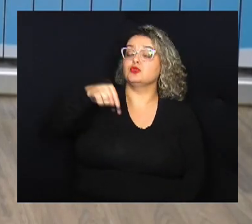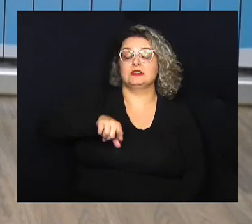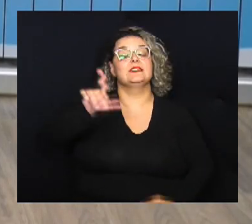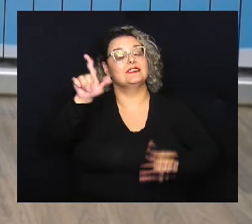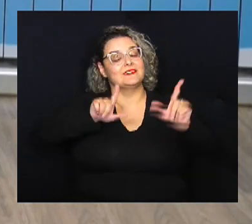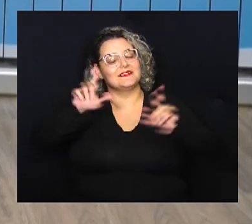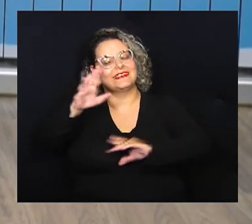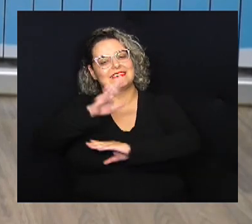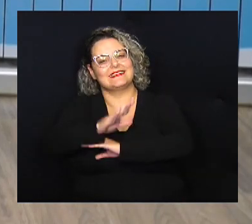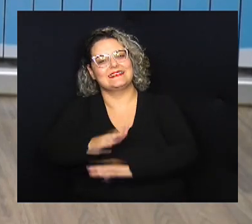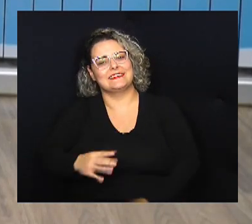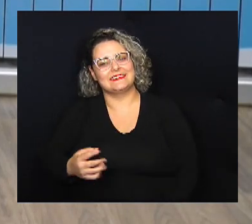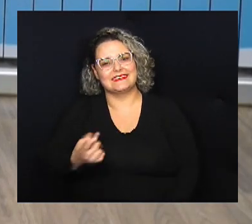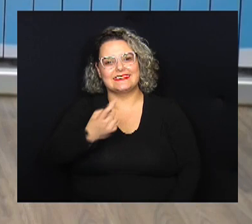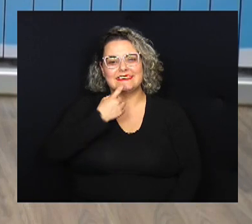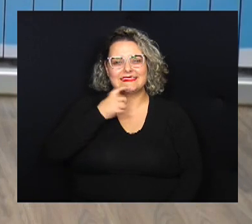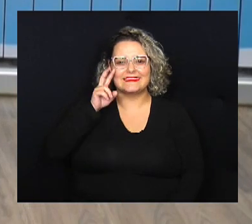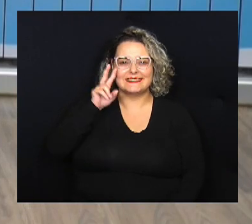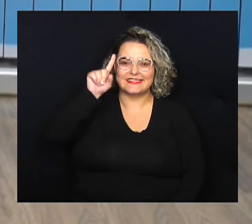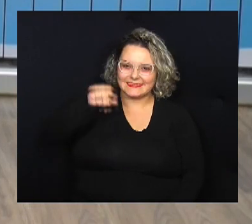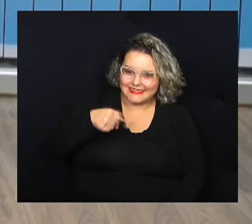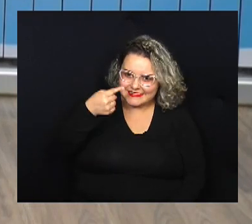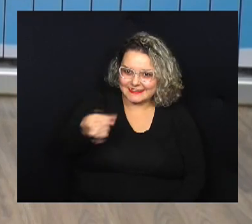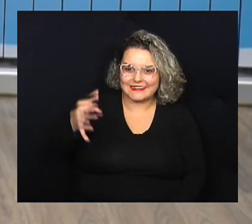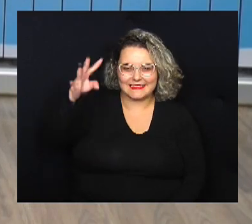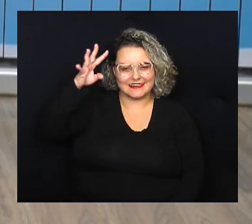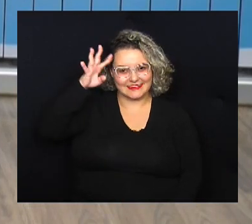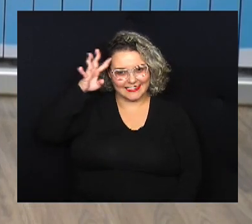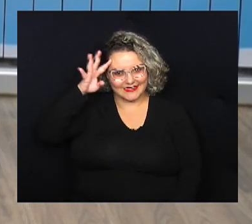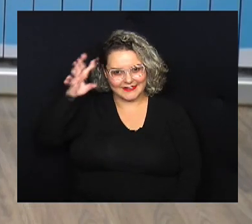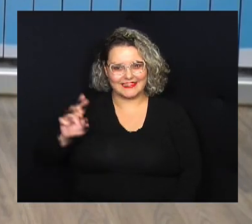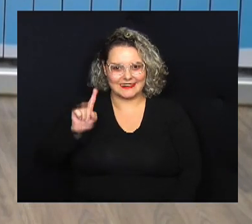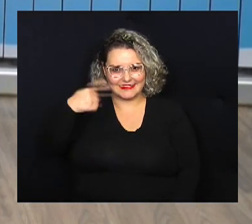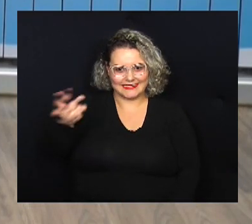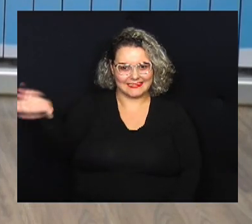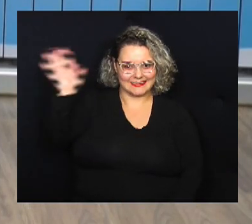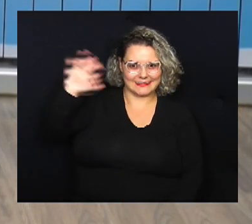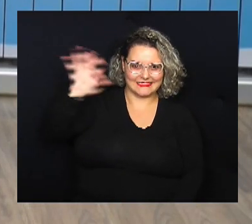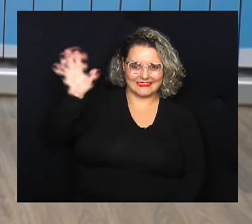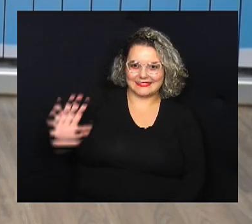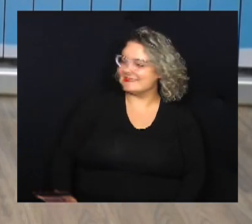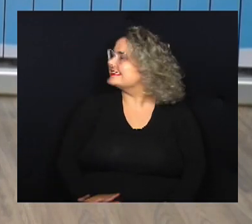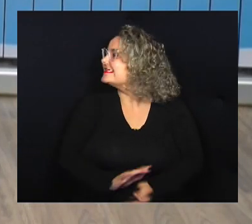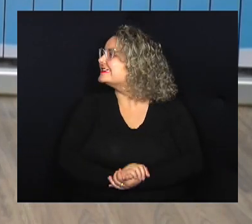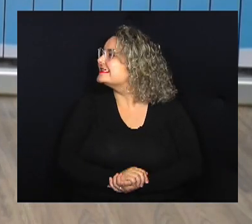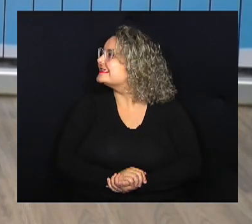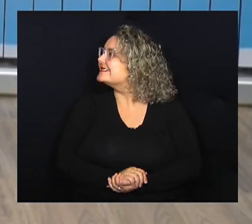Câmara Campinas e nos vemos amanhã na quarta-feira. Até lá. Tchau, tchau.